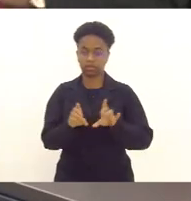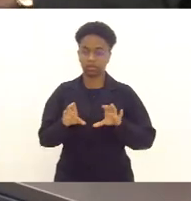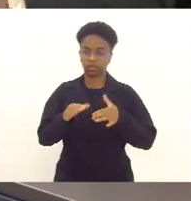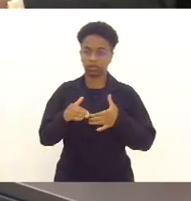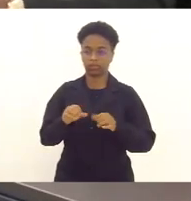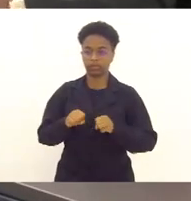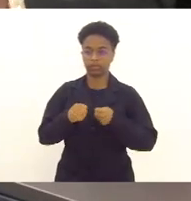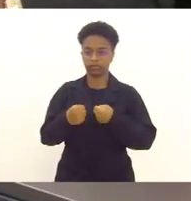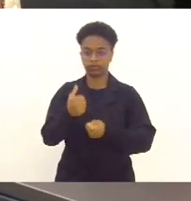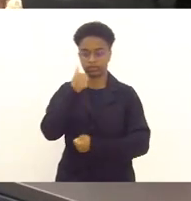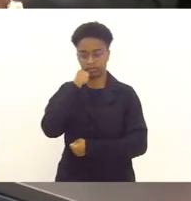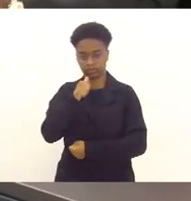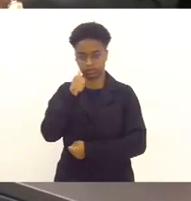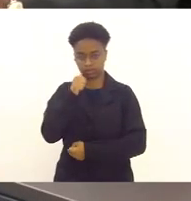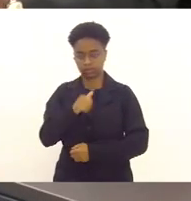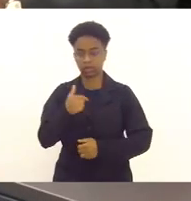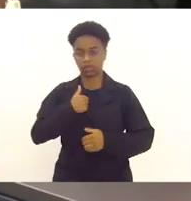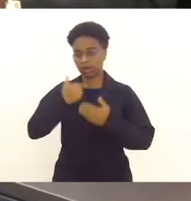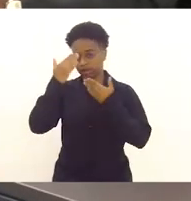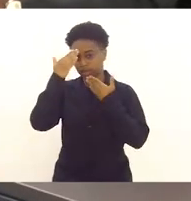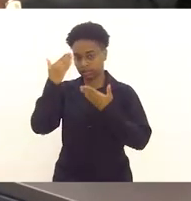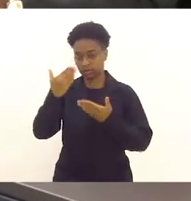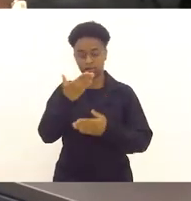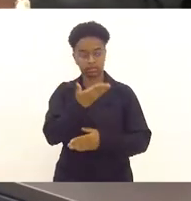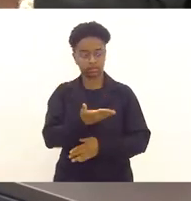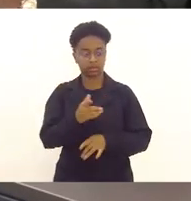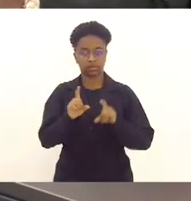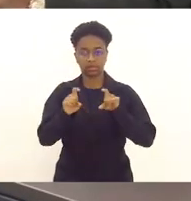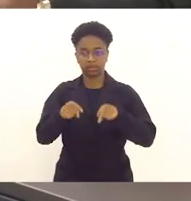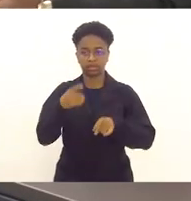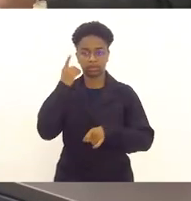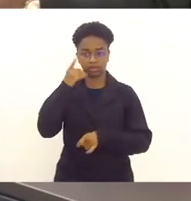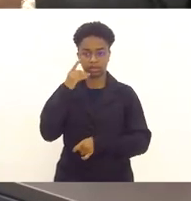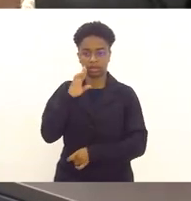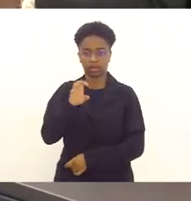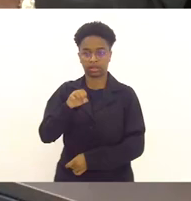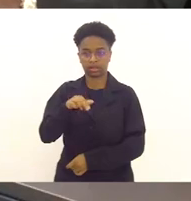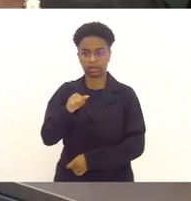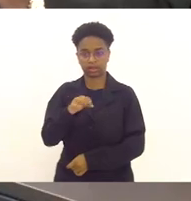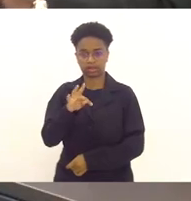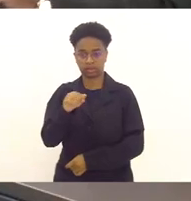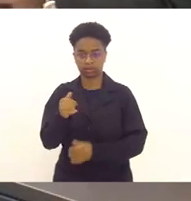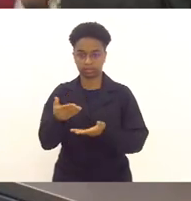mulheres já agradeço a mandar a Renata Souza pelo convite